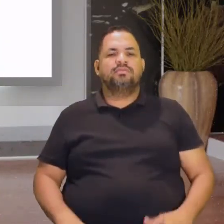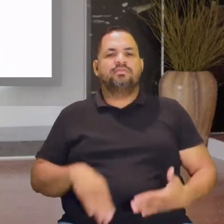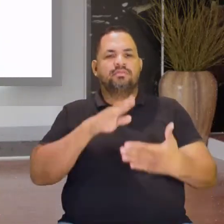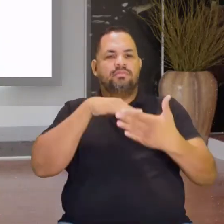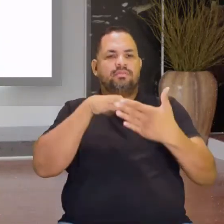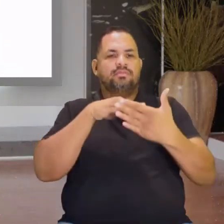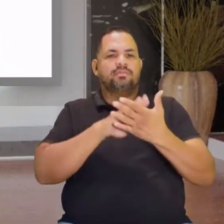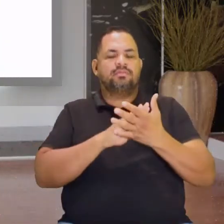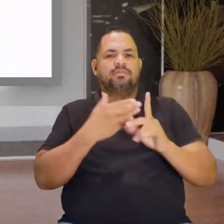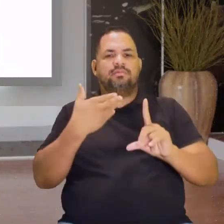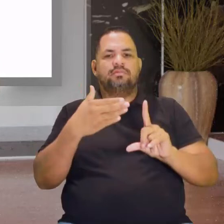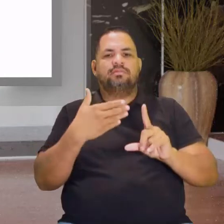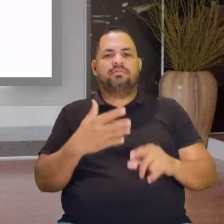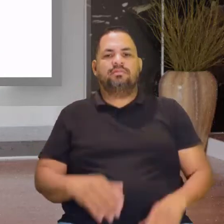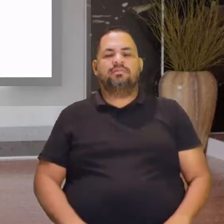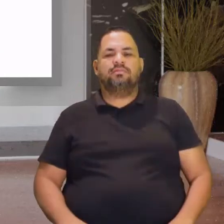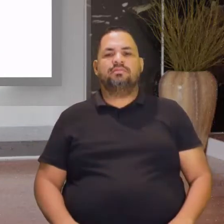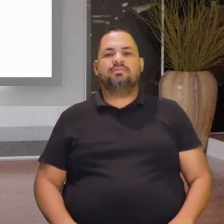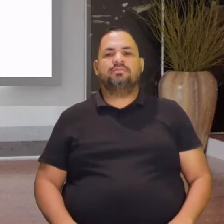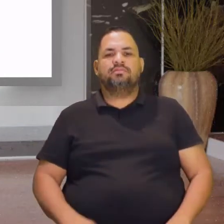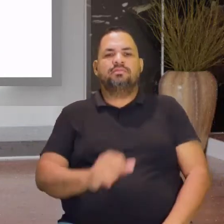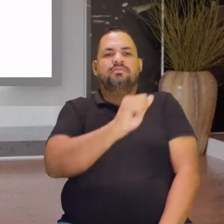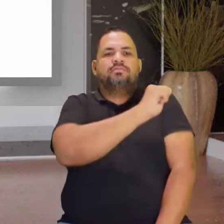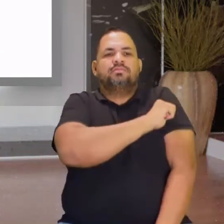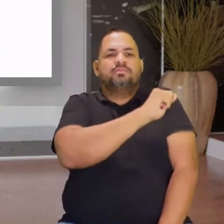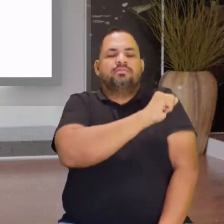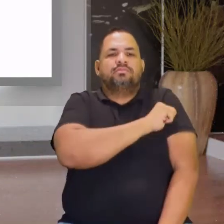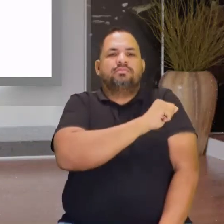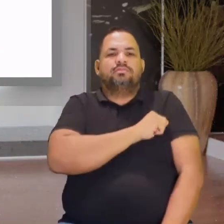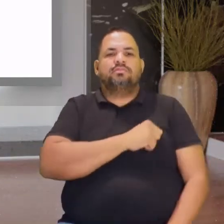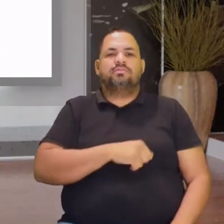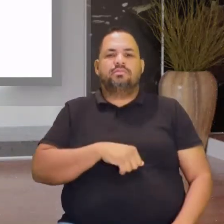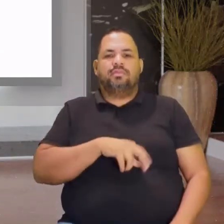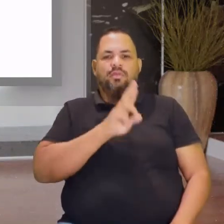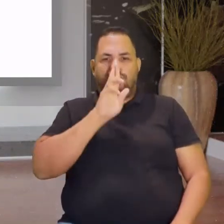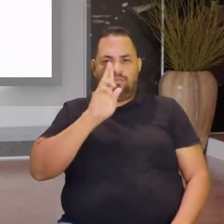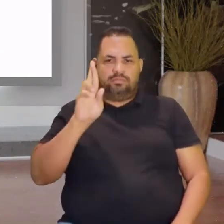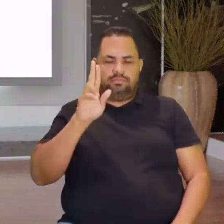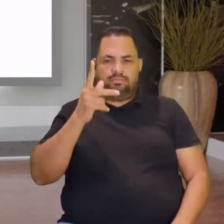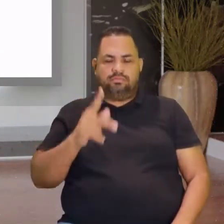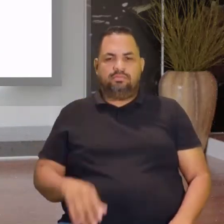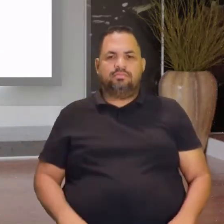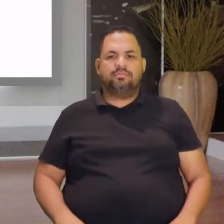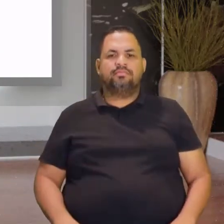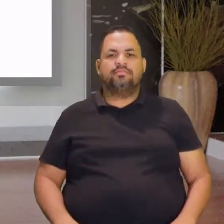na tela, né, professor? Verdade. A Estudante Russa, né, é mais uma dessas pessoas que